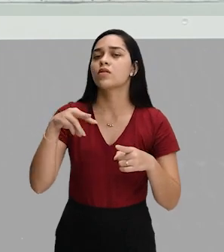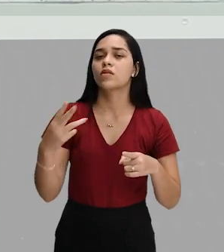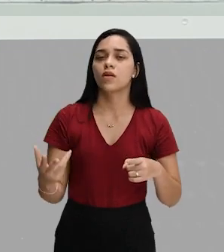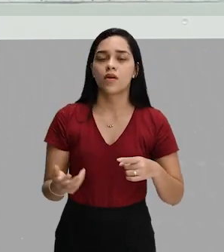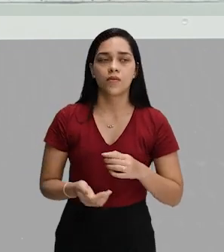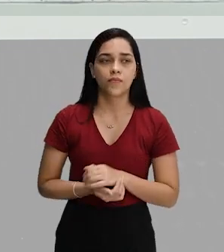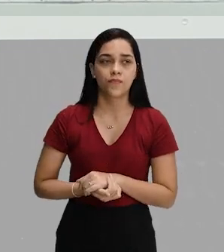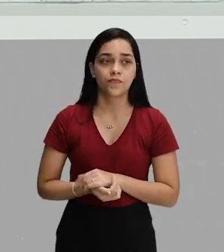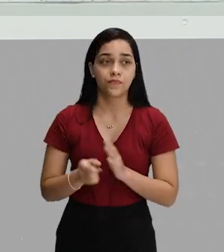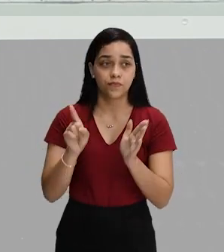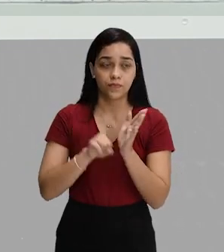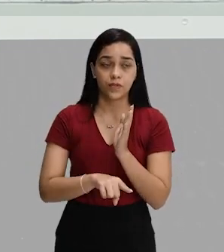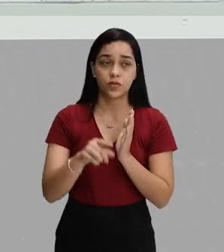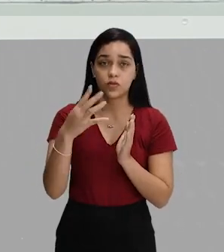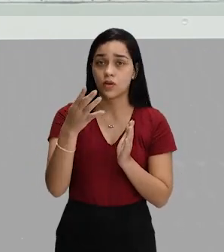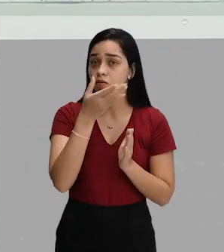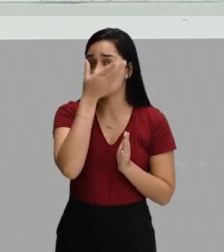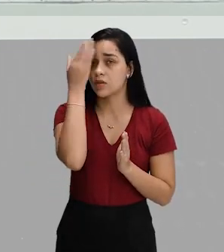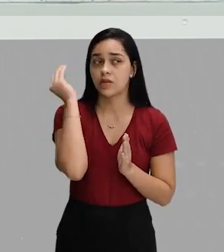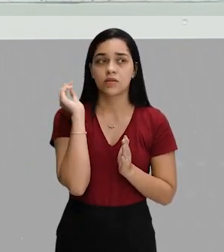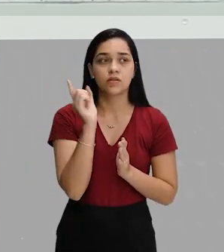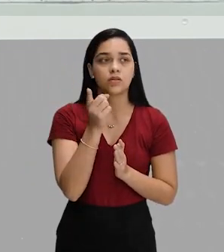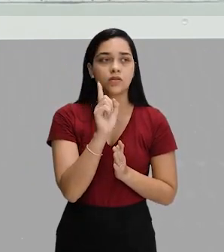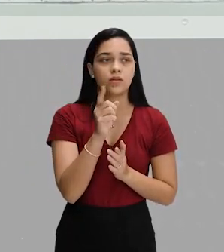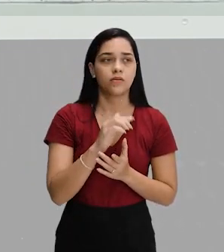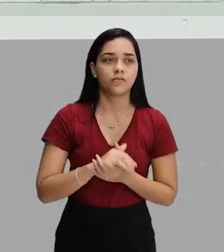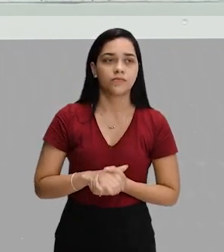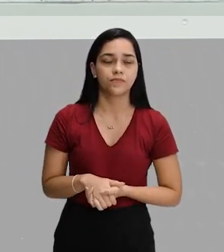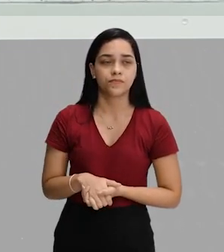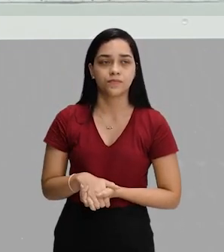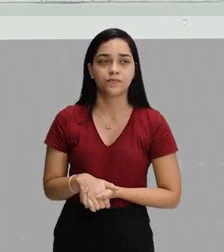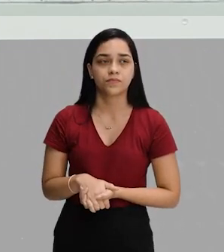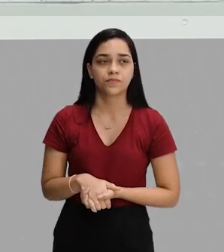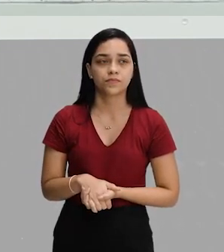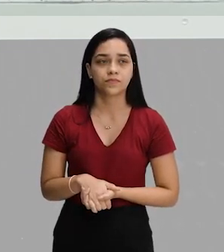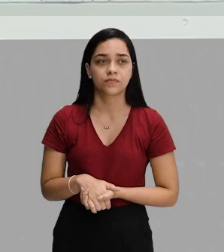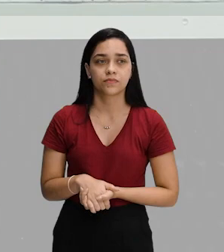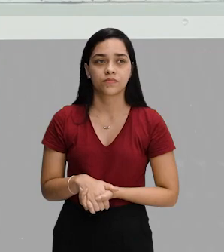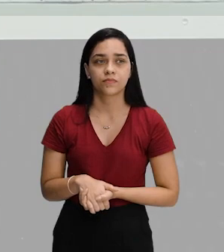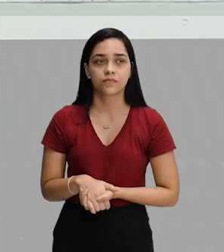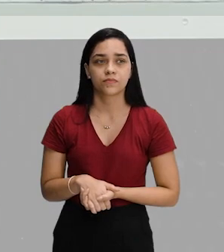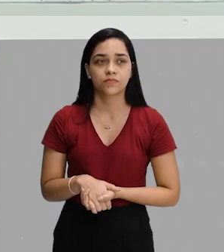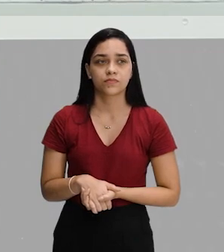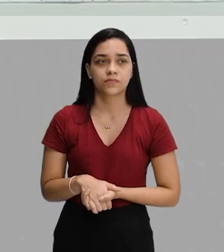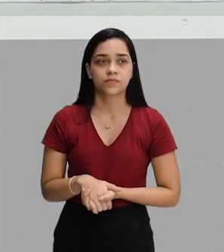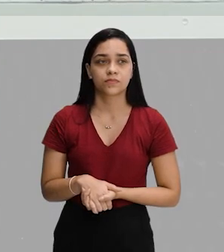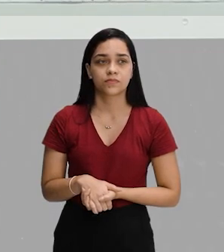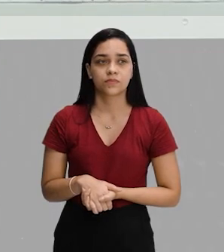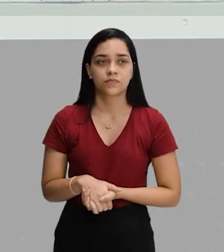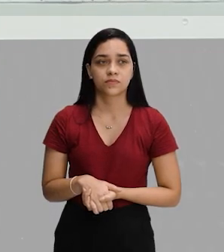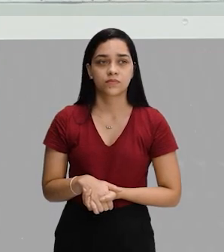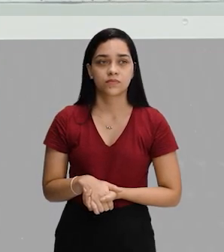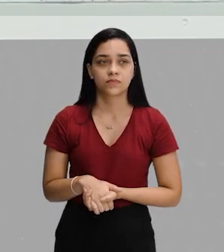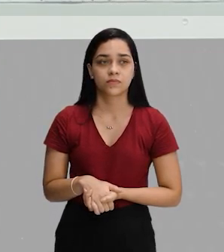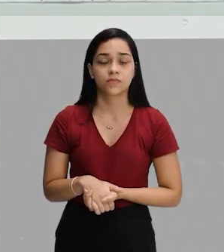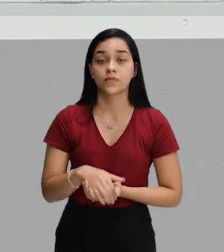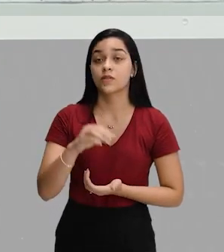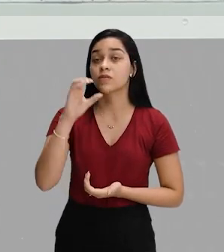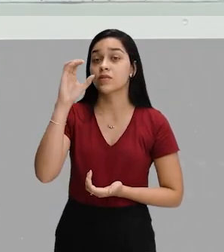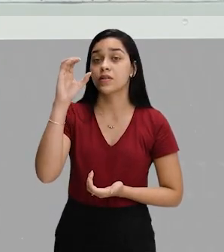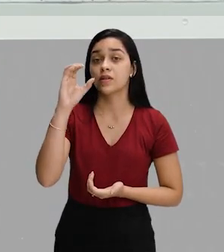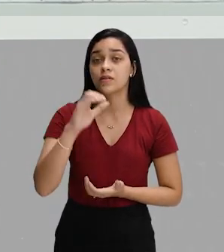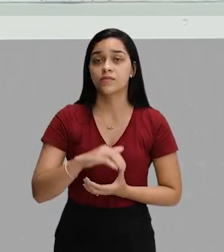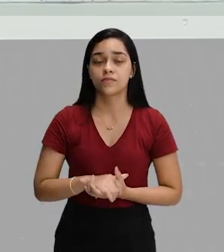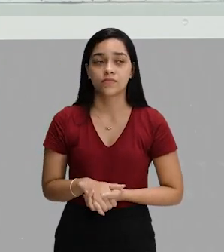ó. Menos 4. Não esqueça do sinal. O sinal acompanha. Menos 4. Coeficiente